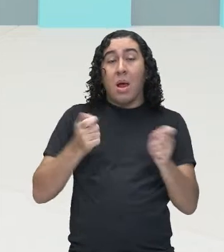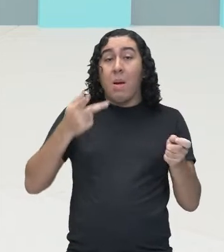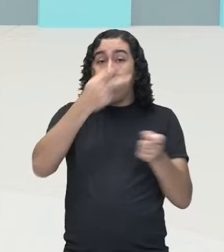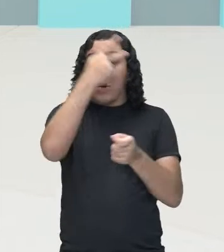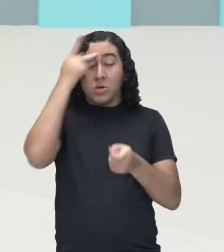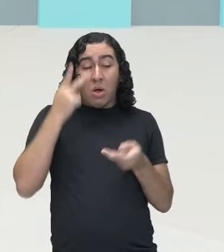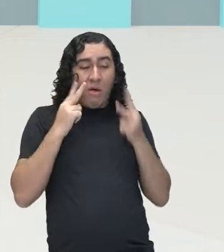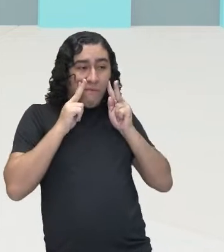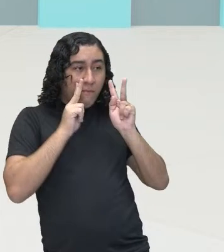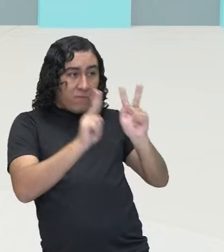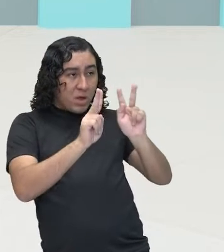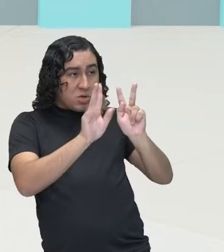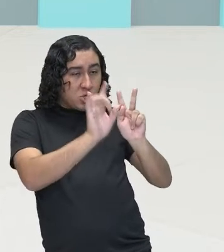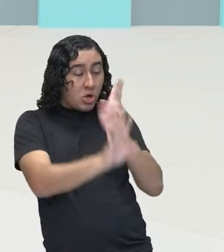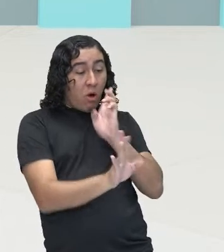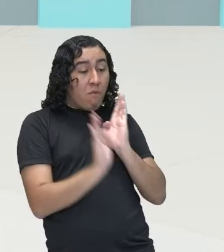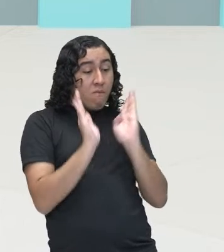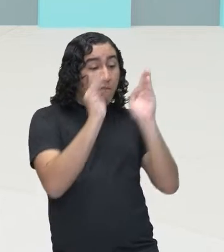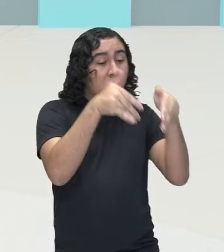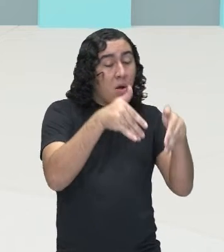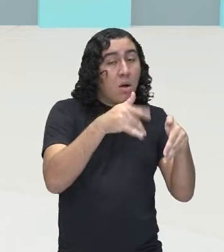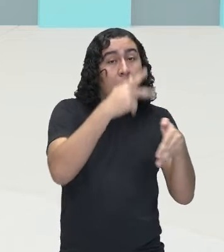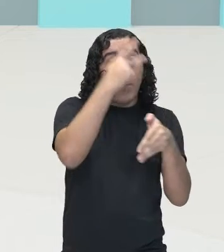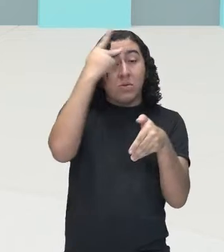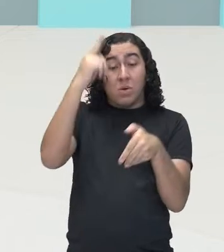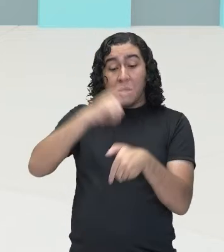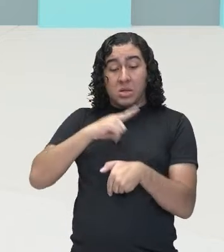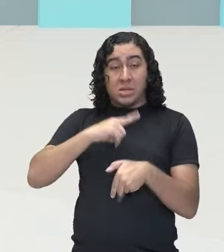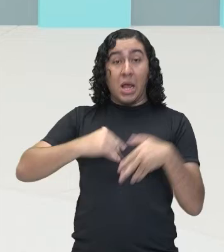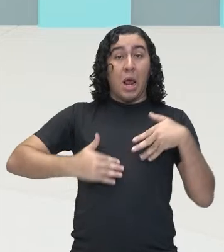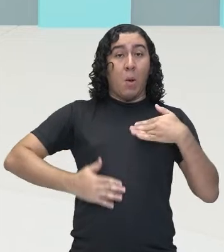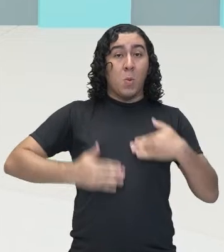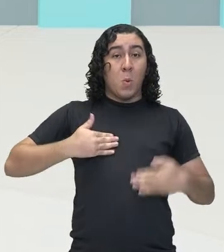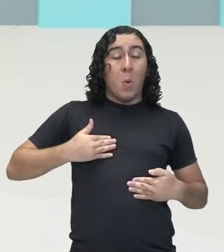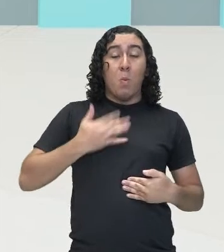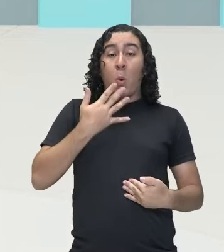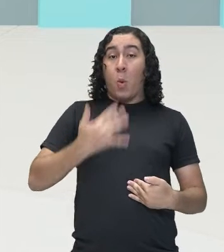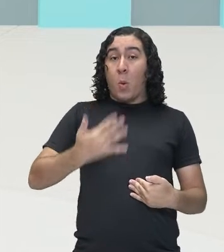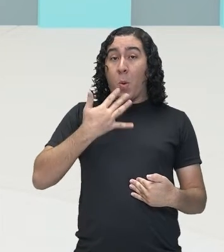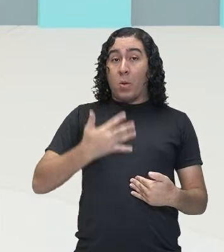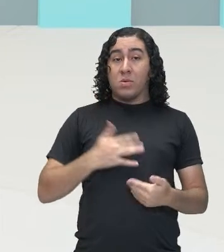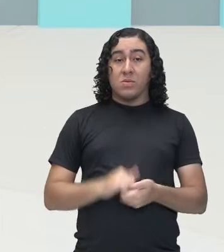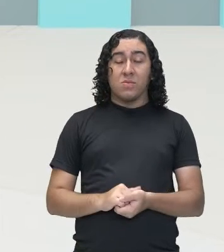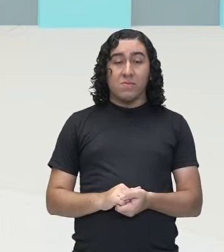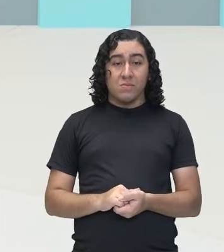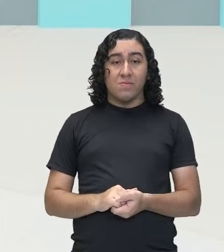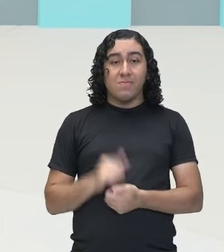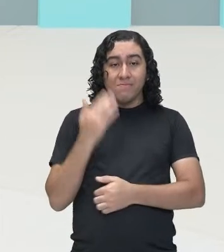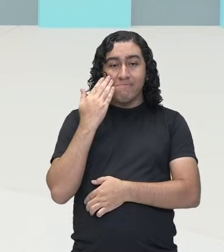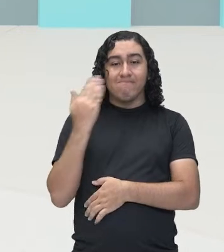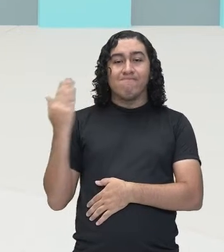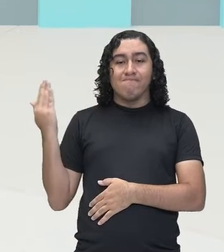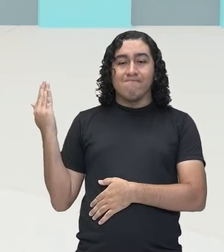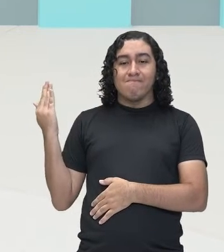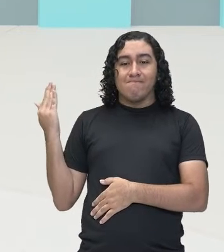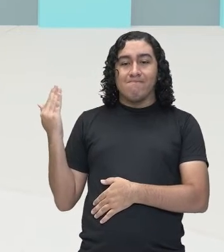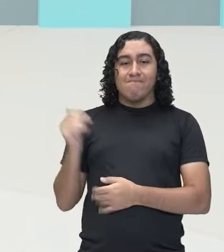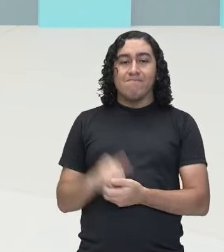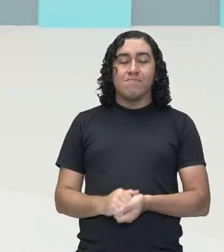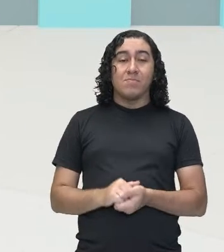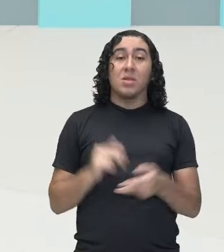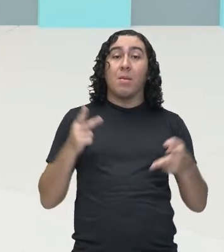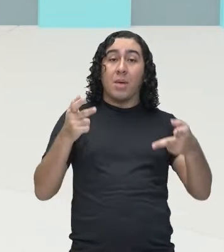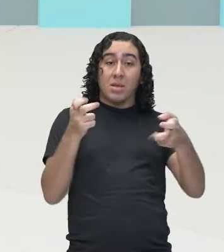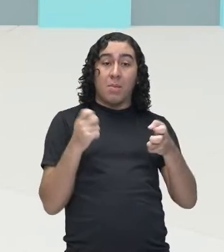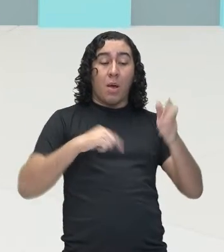personagens iluminados pontualmente. Então, como vocês podem ver aí, cada